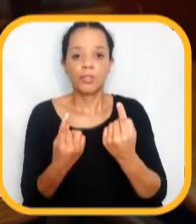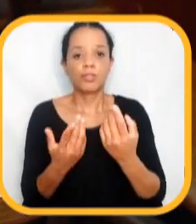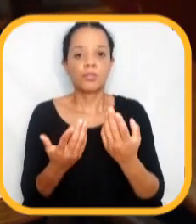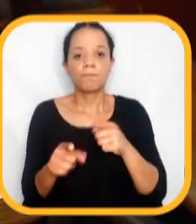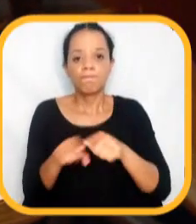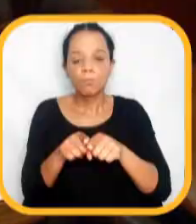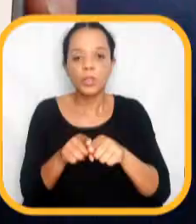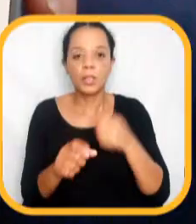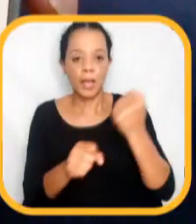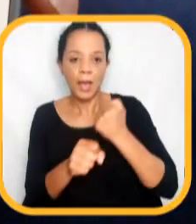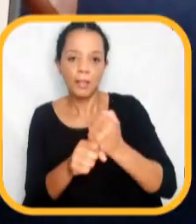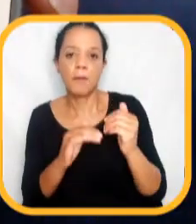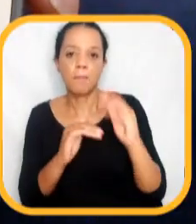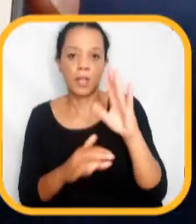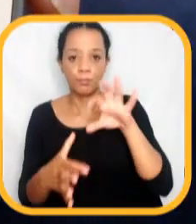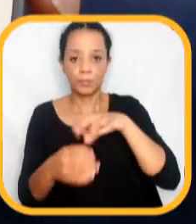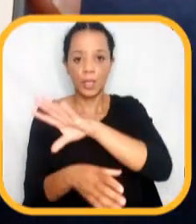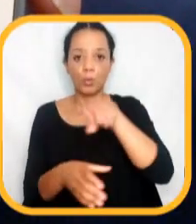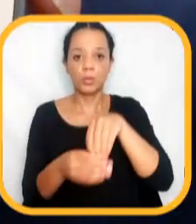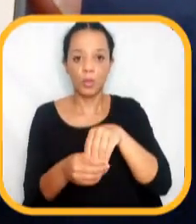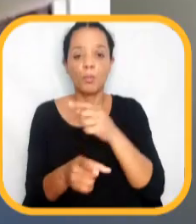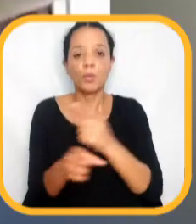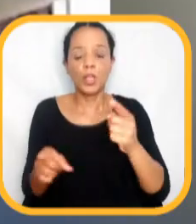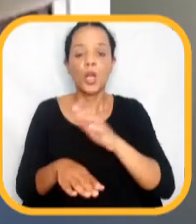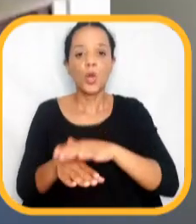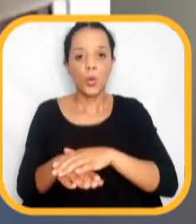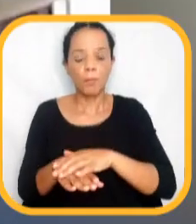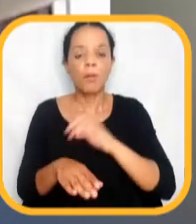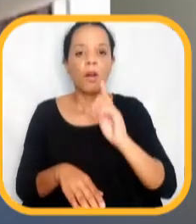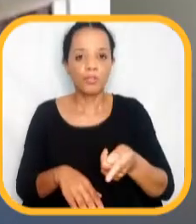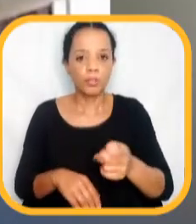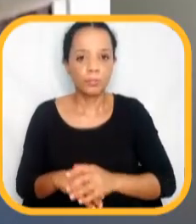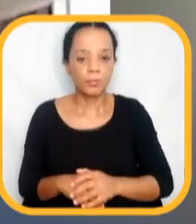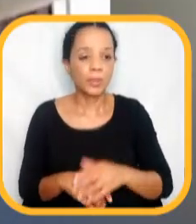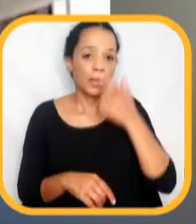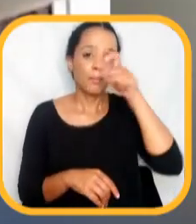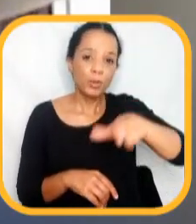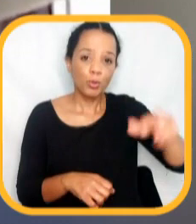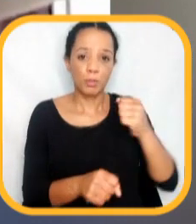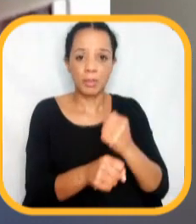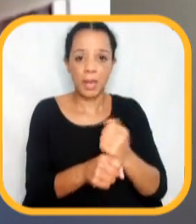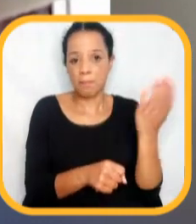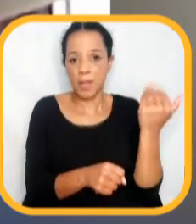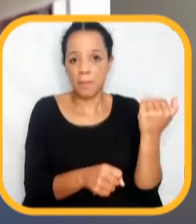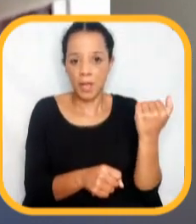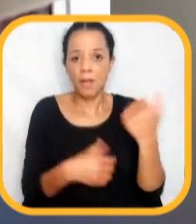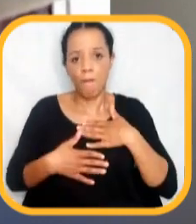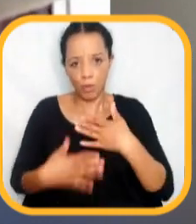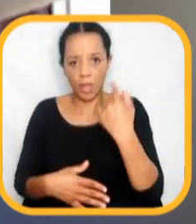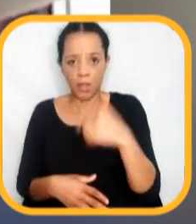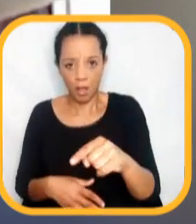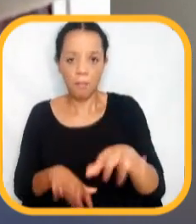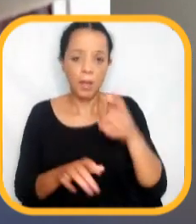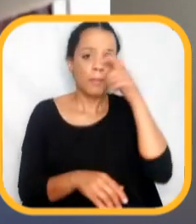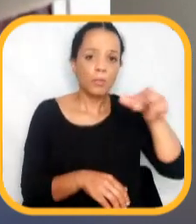não têm uma política mais ativa em termos de inclusão, não por falta de vontade, mas sim por falta de meios,